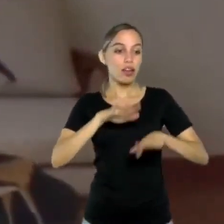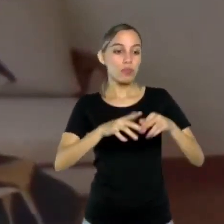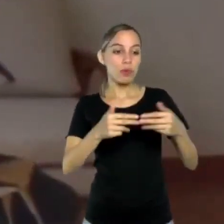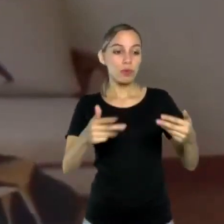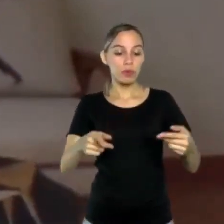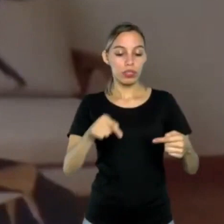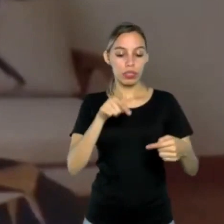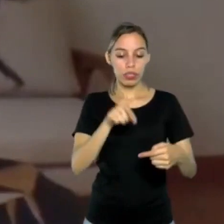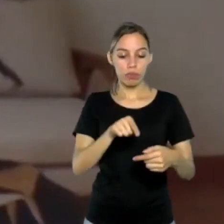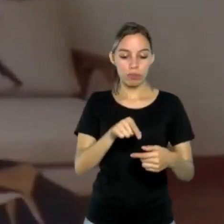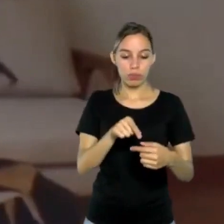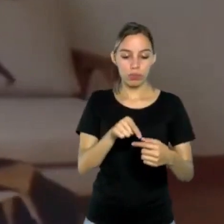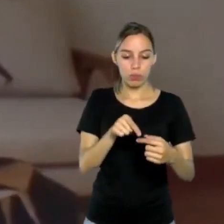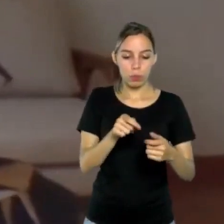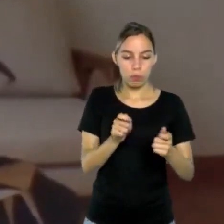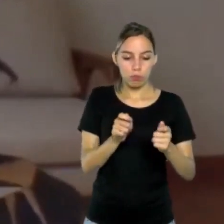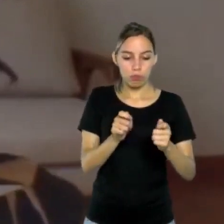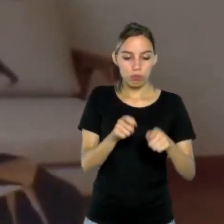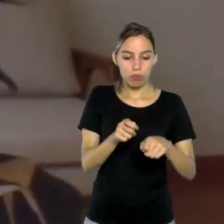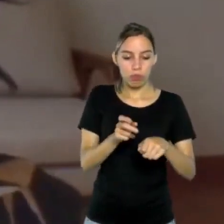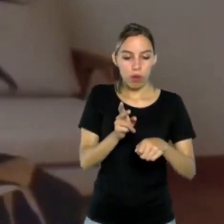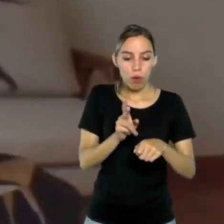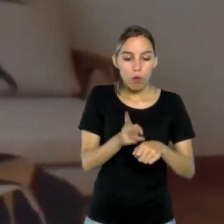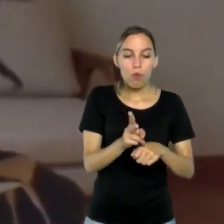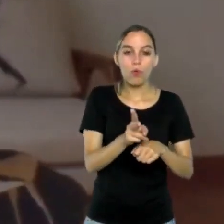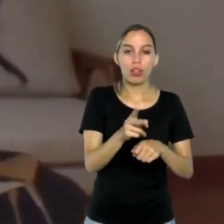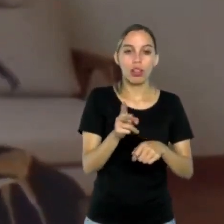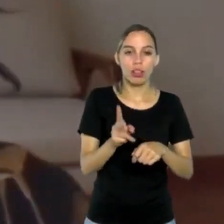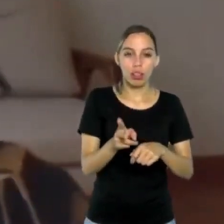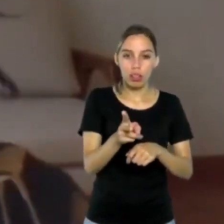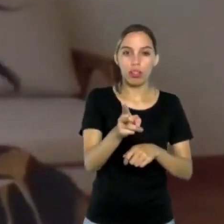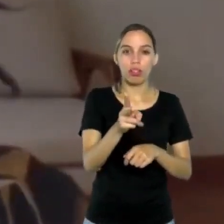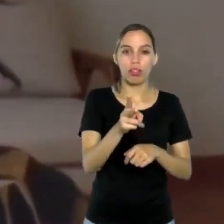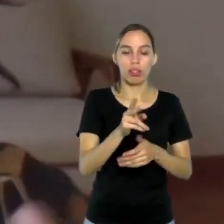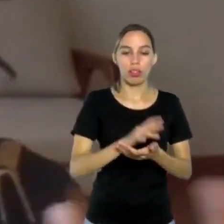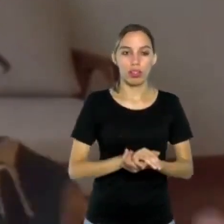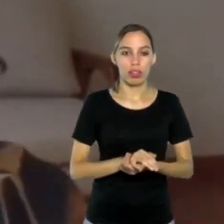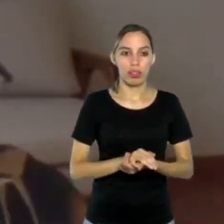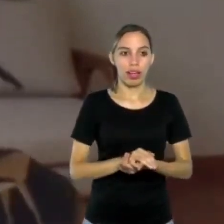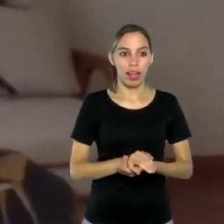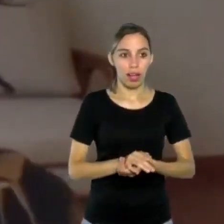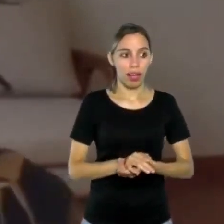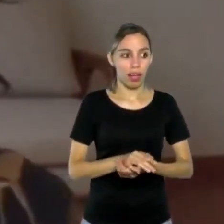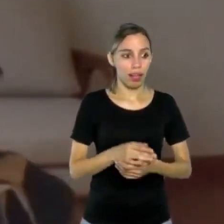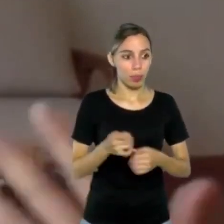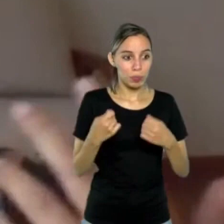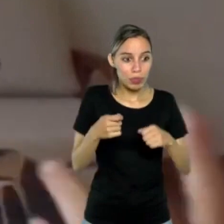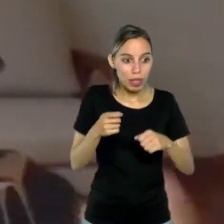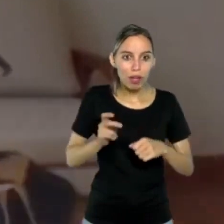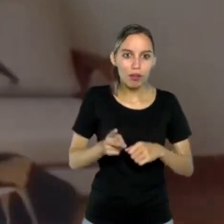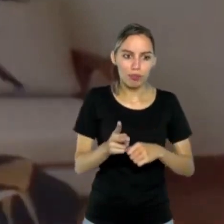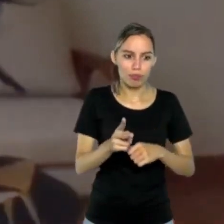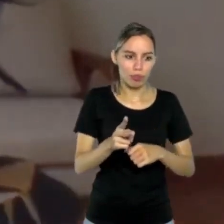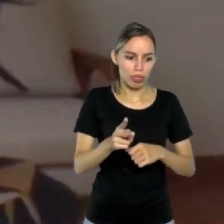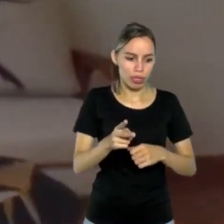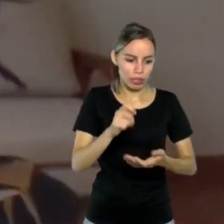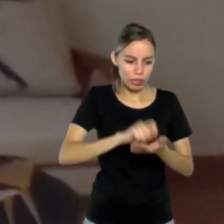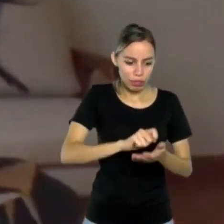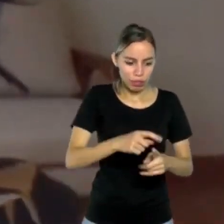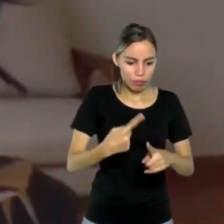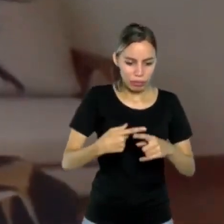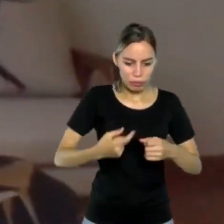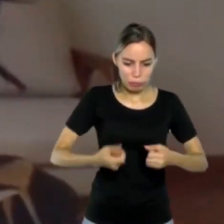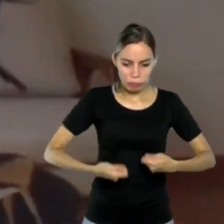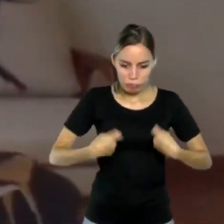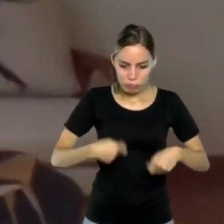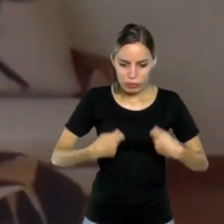que me mantém ligada a isso, assim, não... isso, da necessidade de se expressar, da necessidade